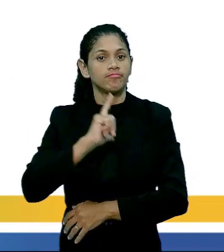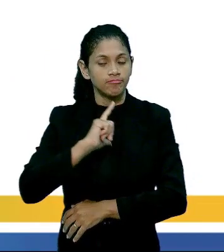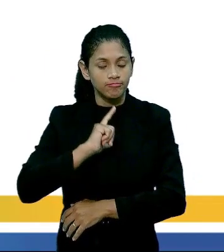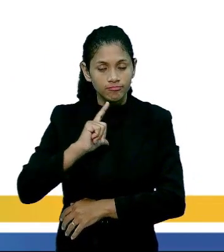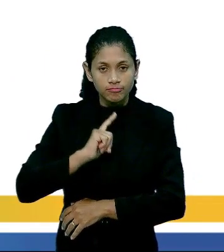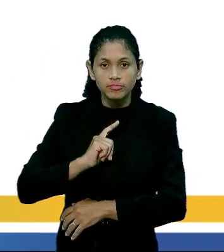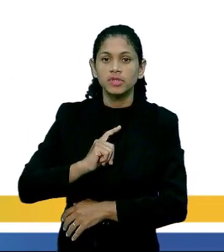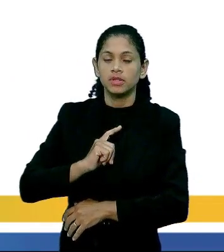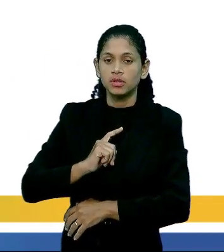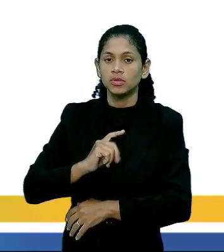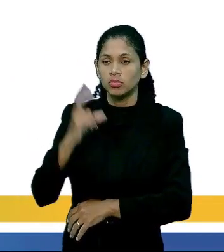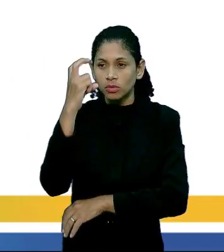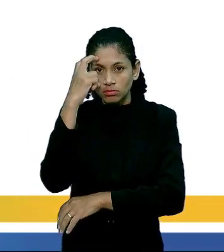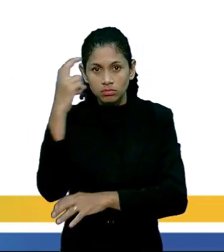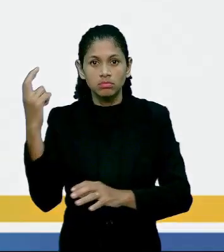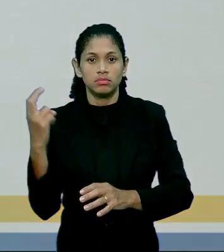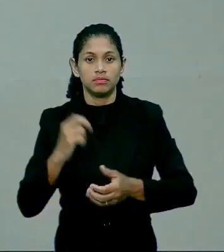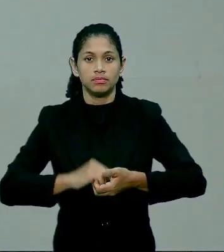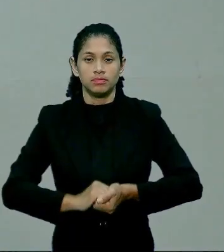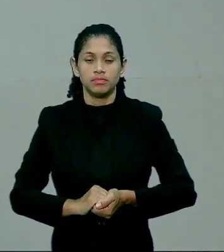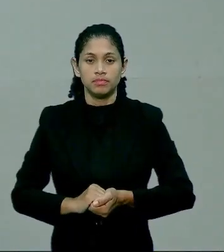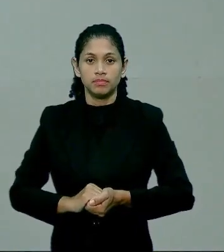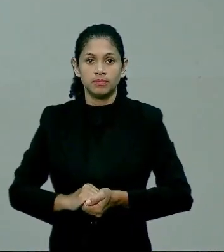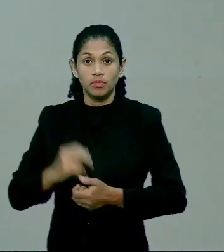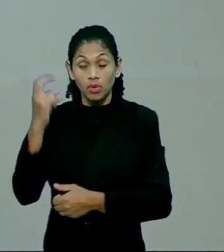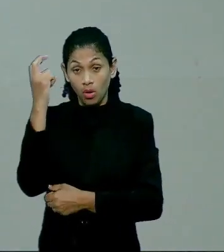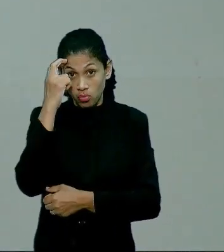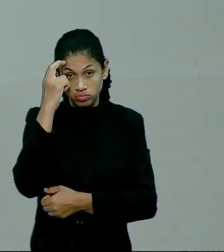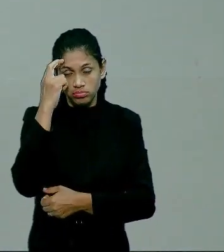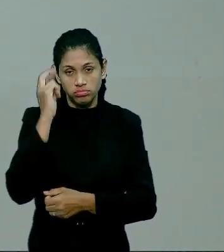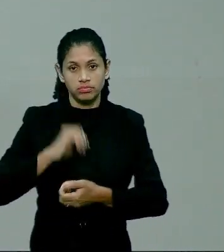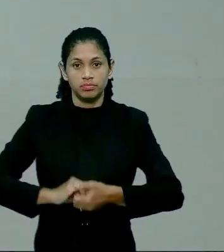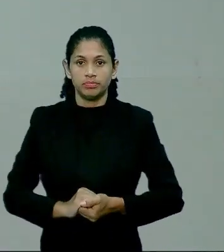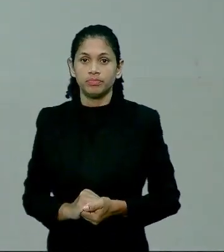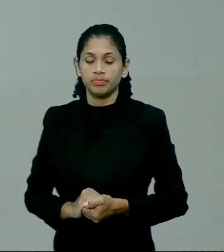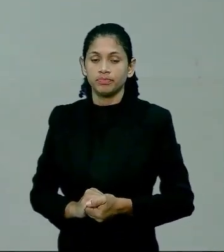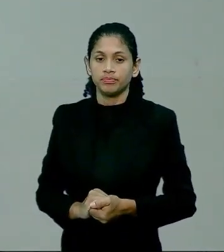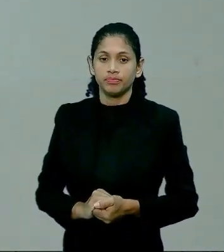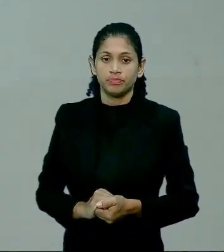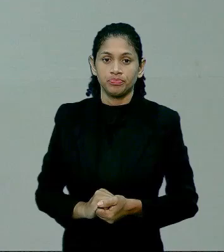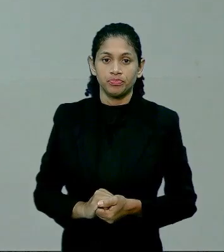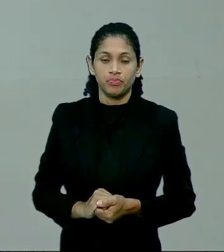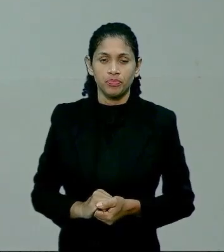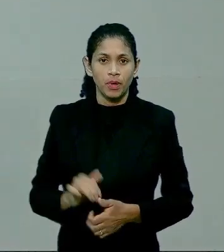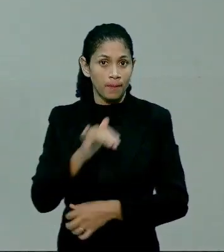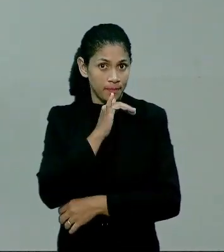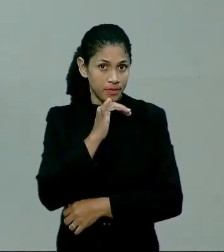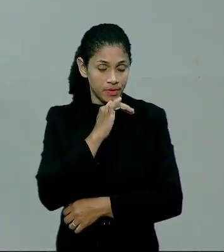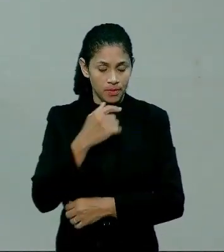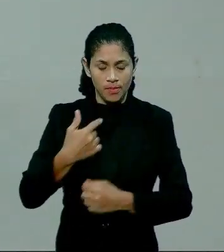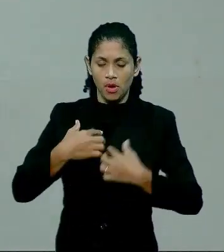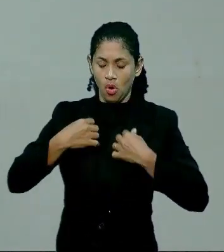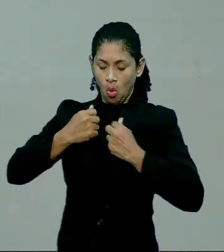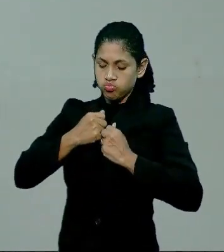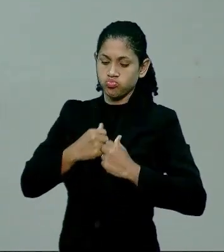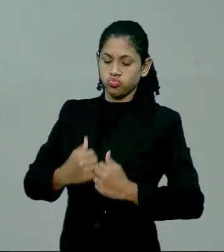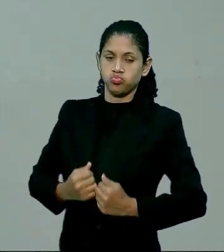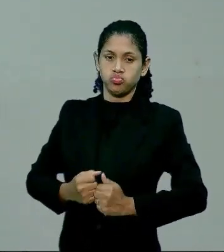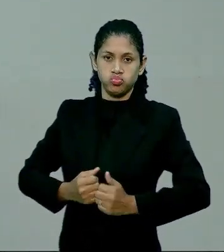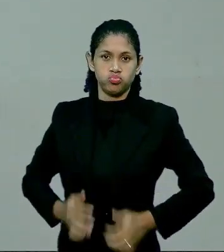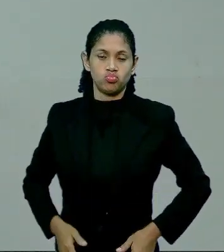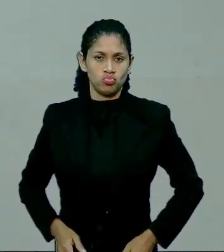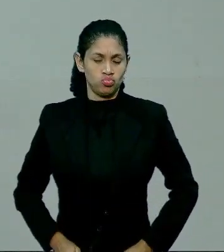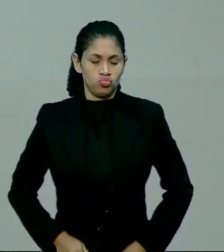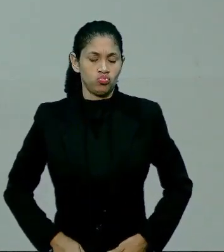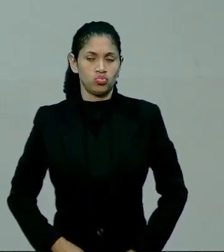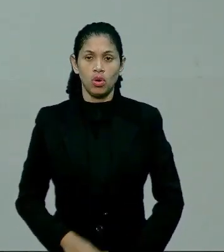muda, assim como o gosto, a roupa, né? A padronização. Vejam que aqui eu estou padronizado. Normalmente, o professor de educação física, vocês iam ver